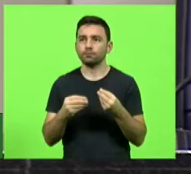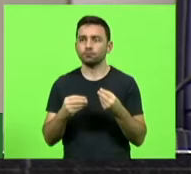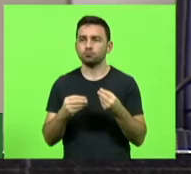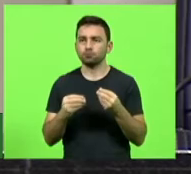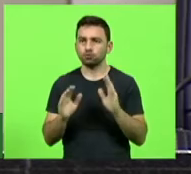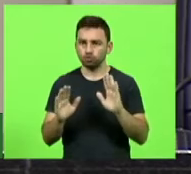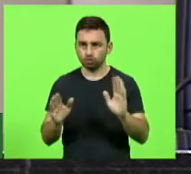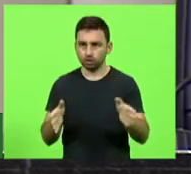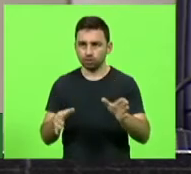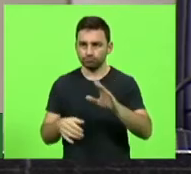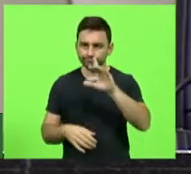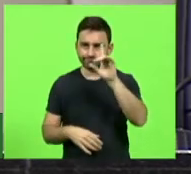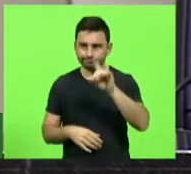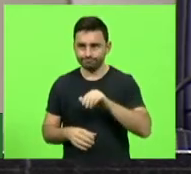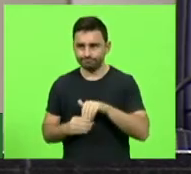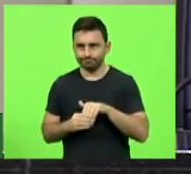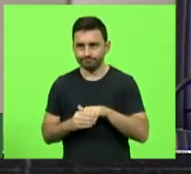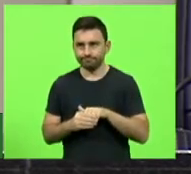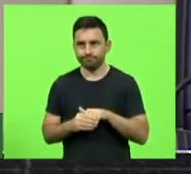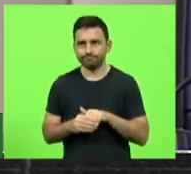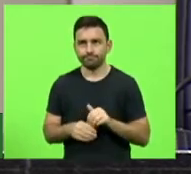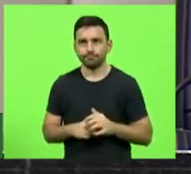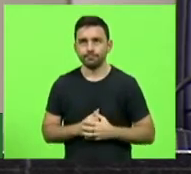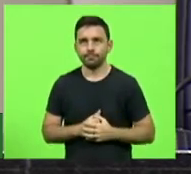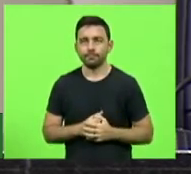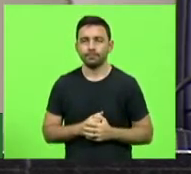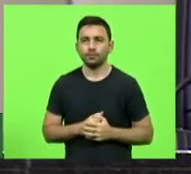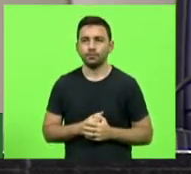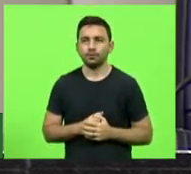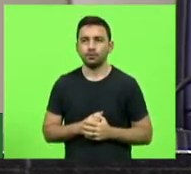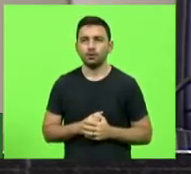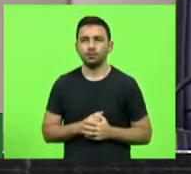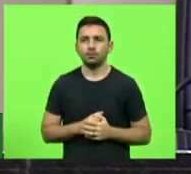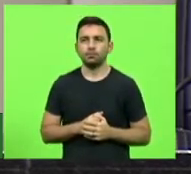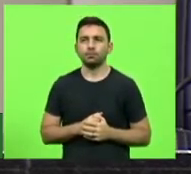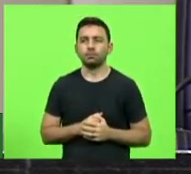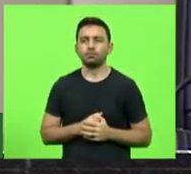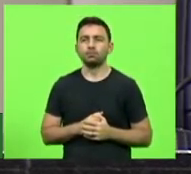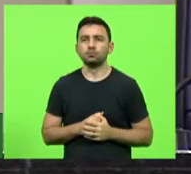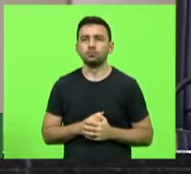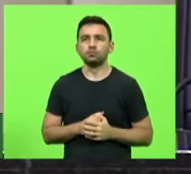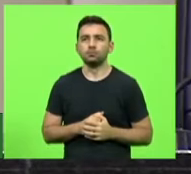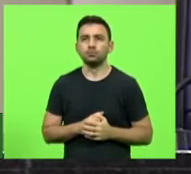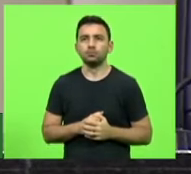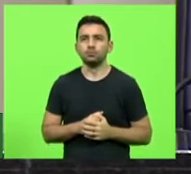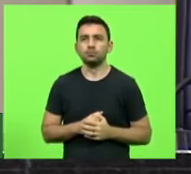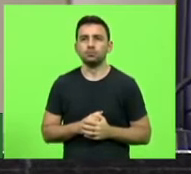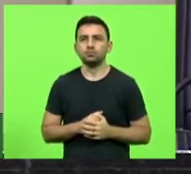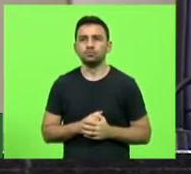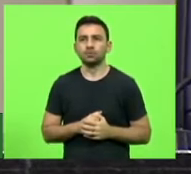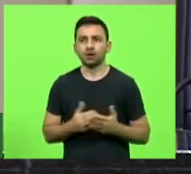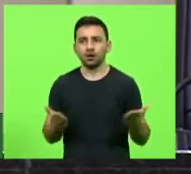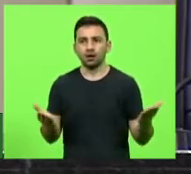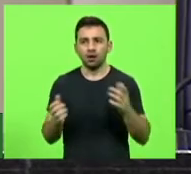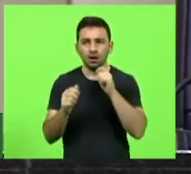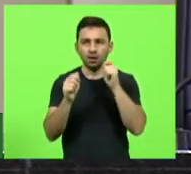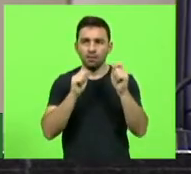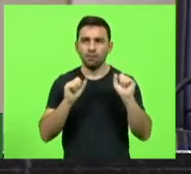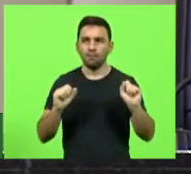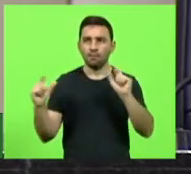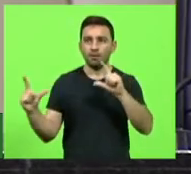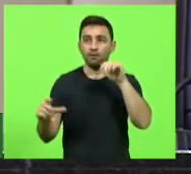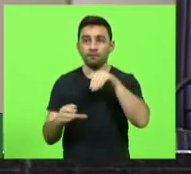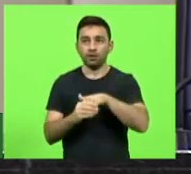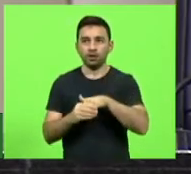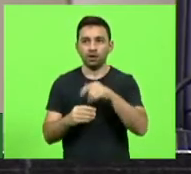voto, os que estão presentes no plenário. Peço à assessoria que abra o painel para a votação